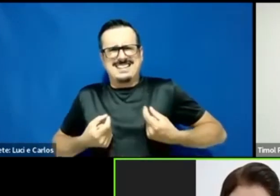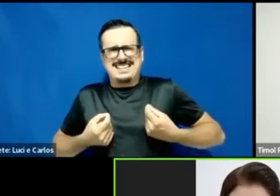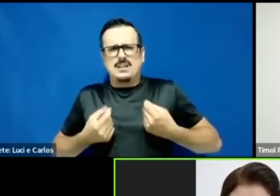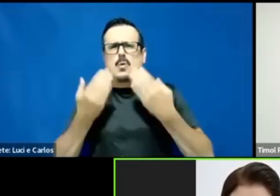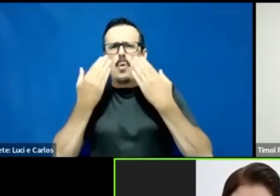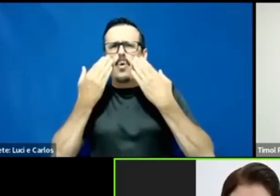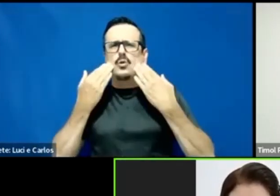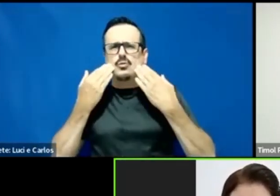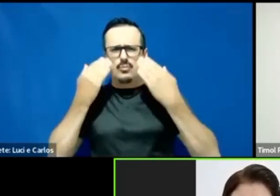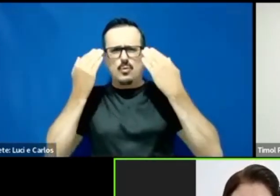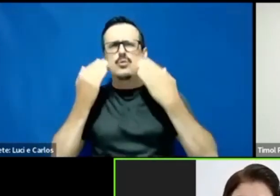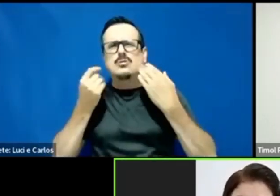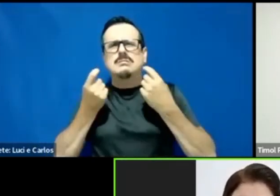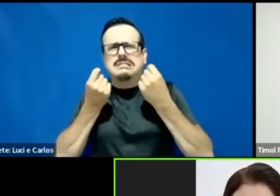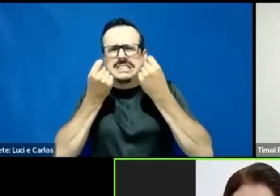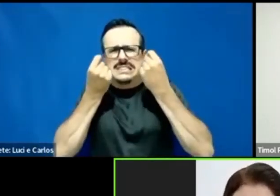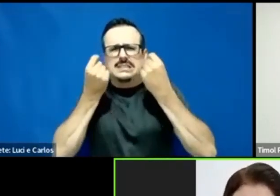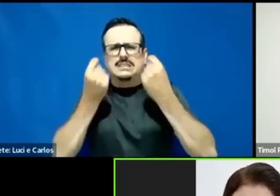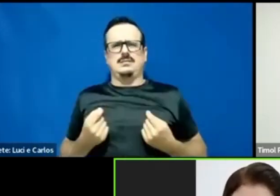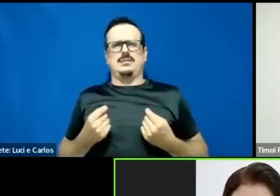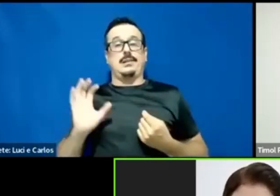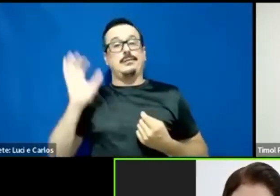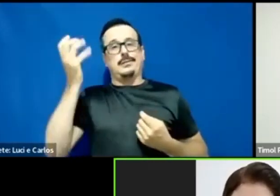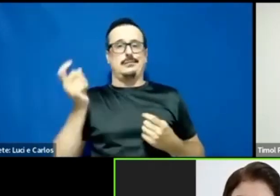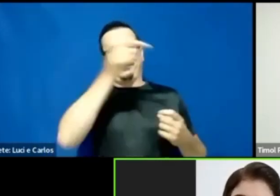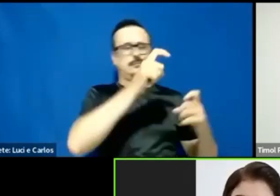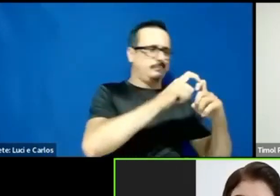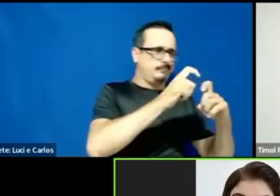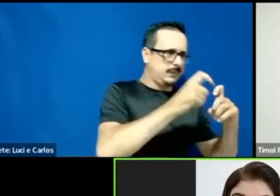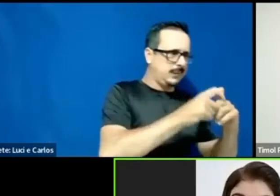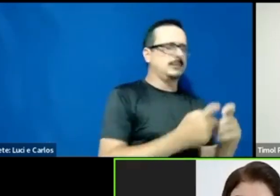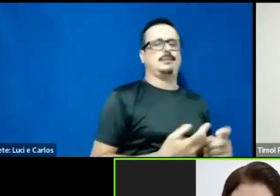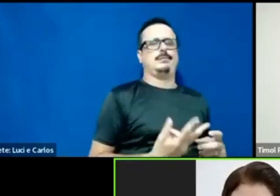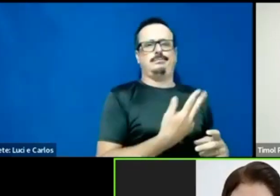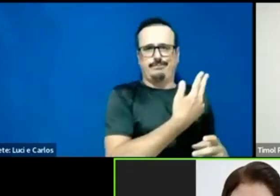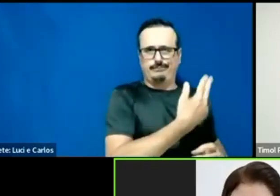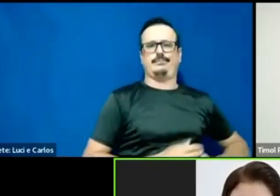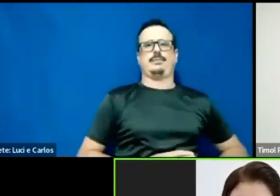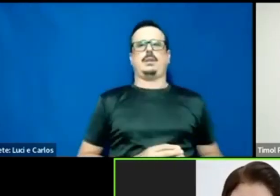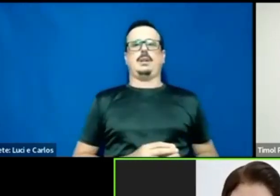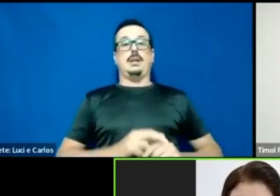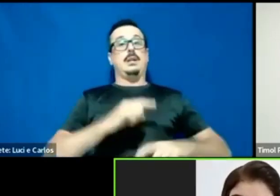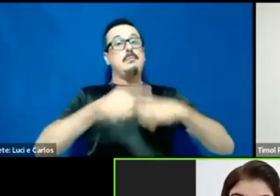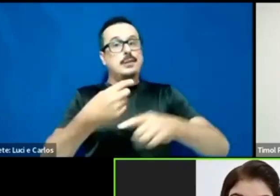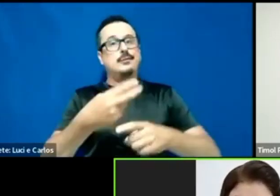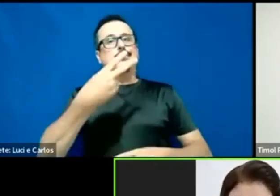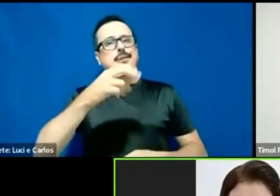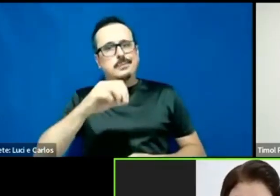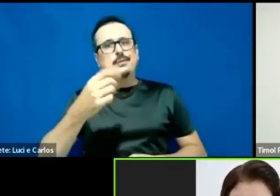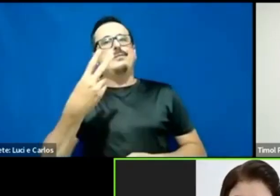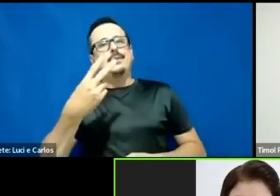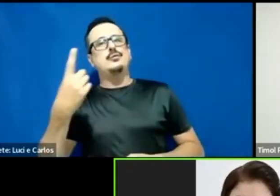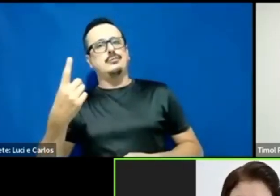cirurgia facial. Em 2021, eu passei pela segunda cirurgia facial